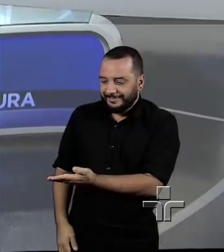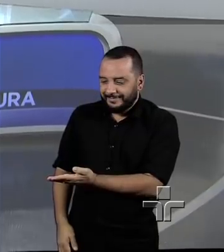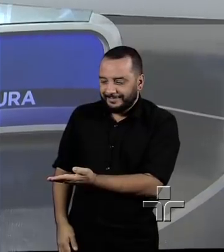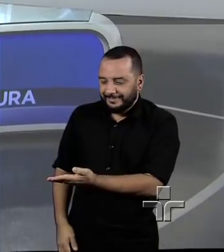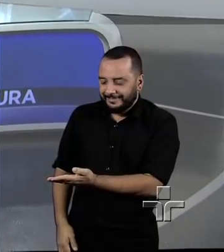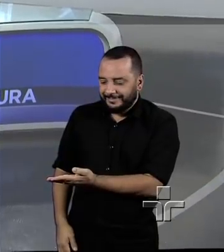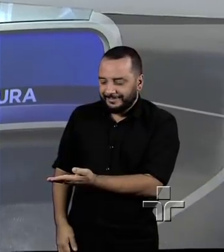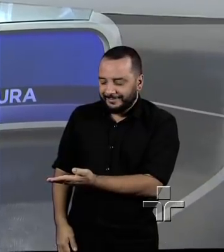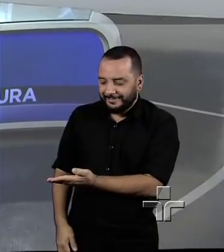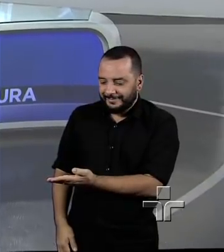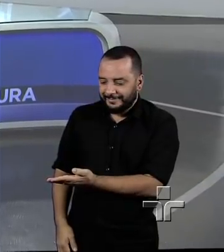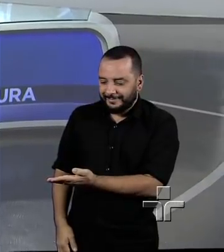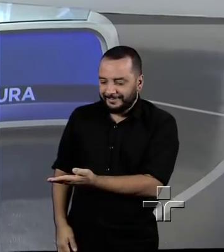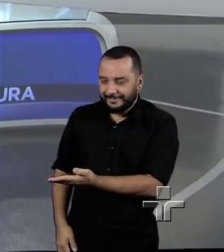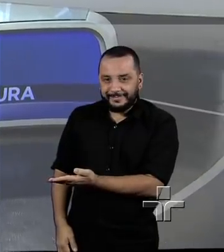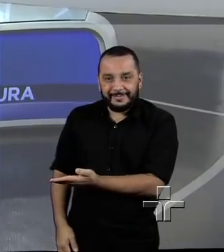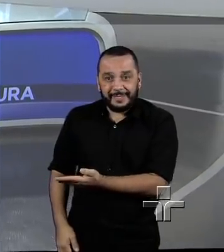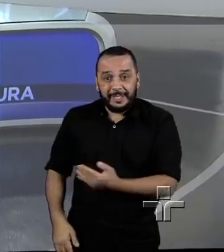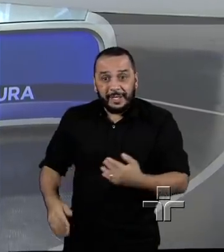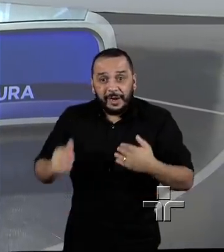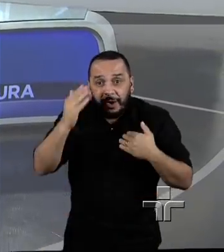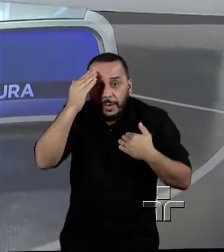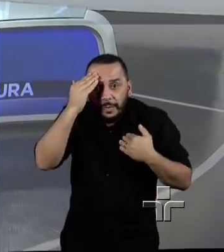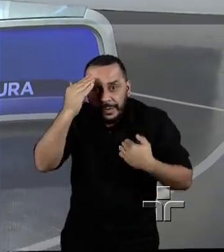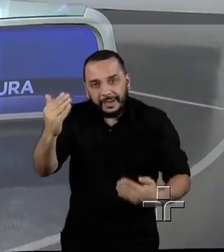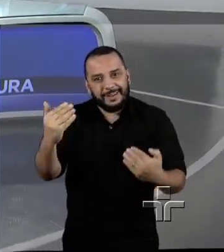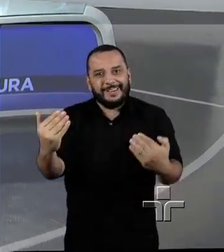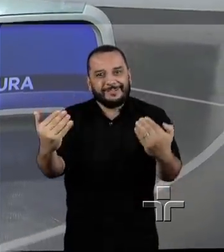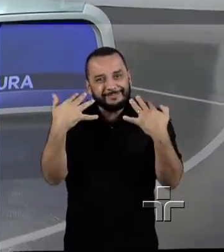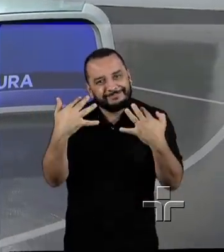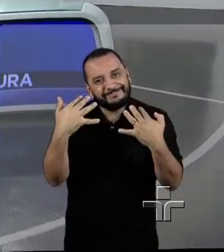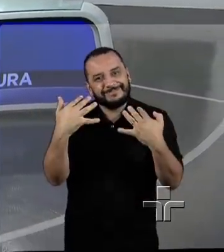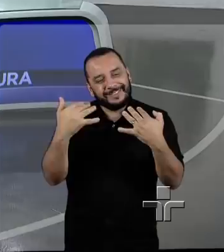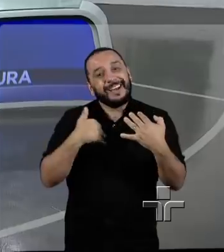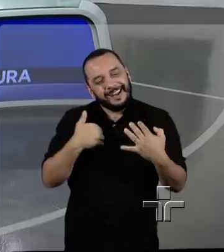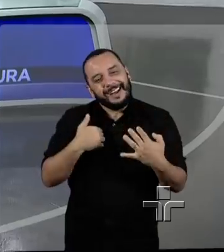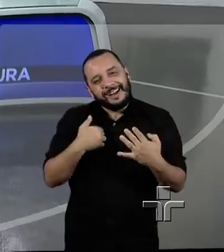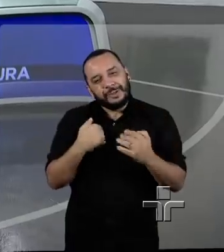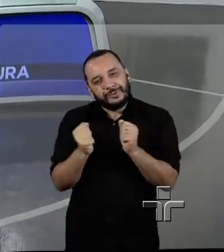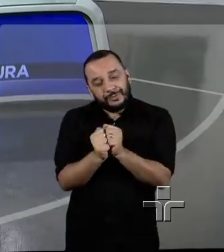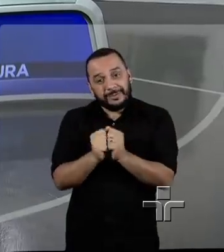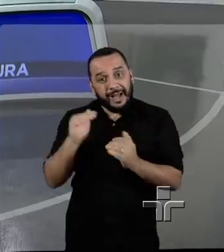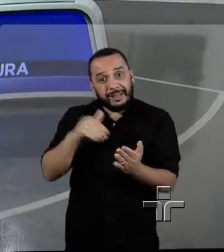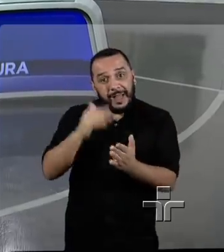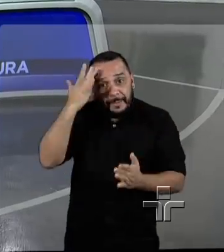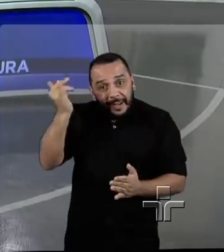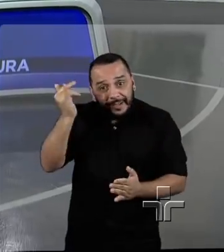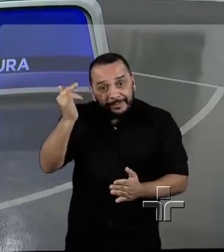youtube.com/jornalismo TV Cultura. Obrigado pela sua audiência e companhia e até amanhã.